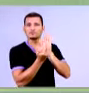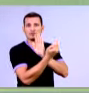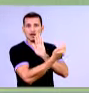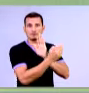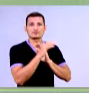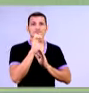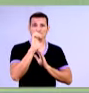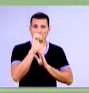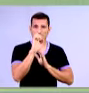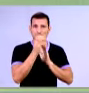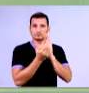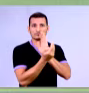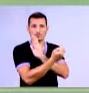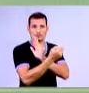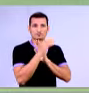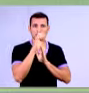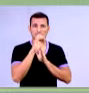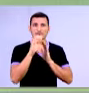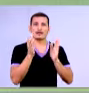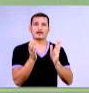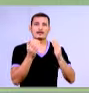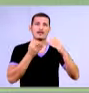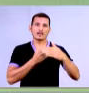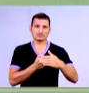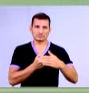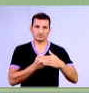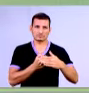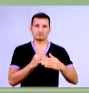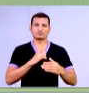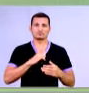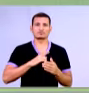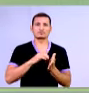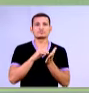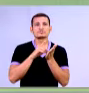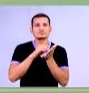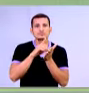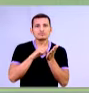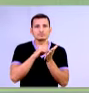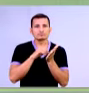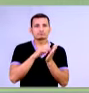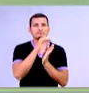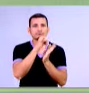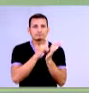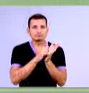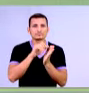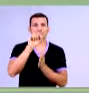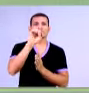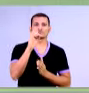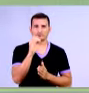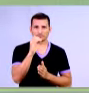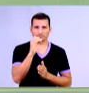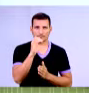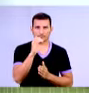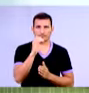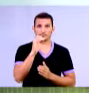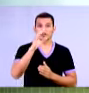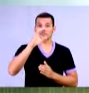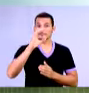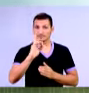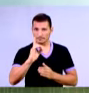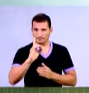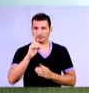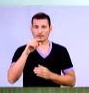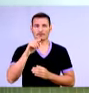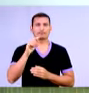o pacote, né, a caixinha que continha os discos para instalação do sistema operacional. Então aí a primeira versão